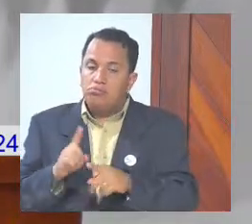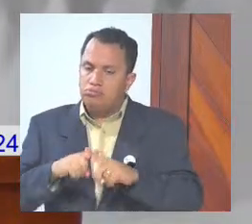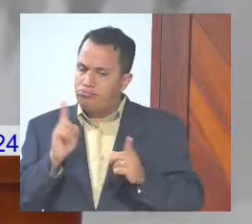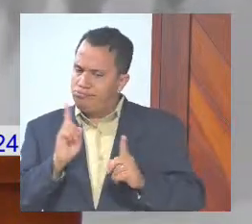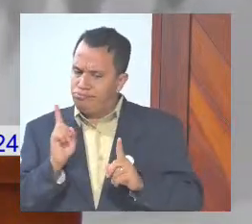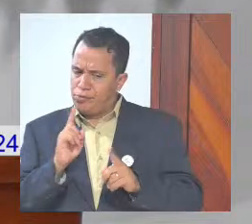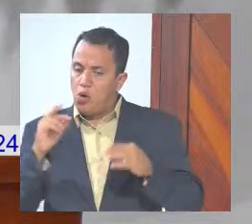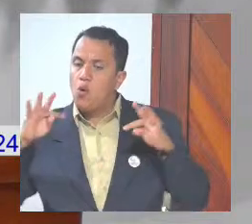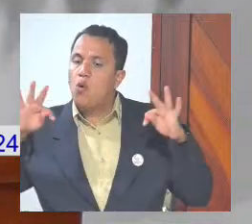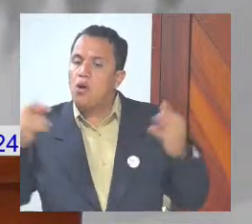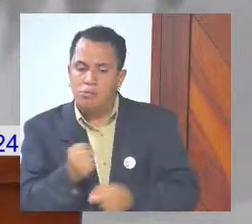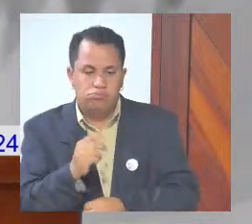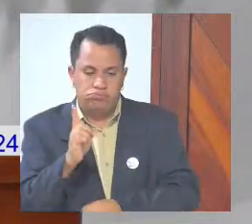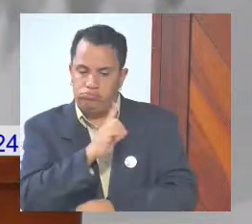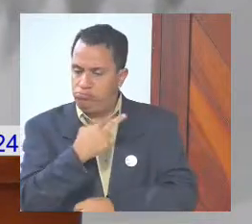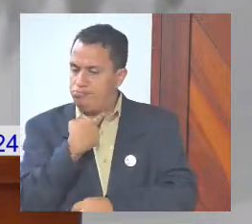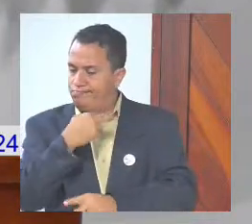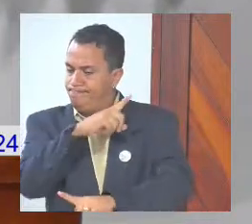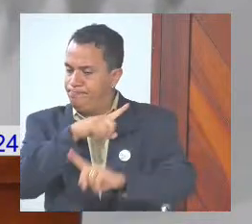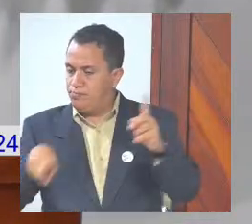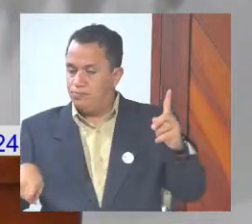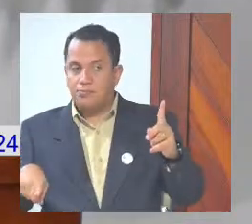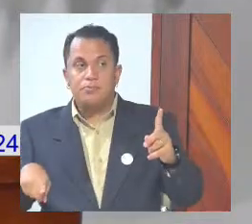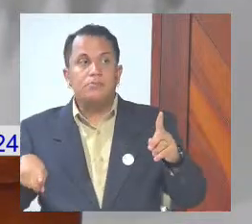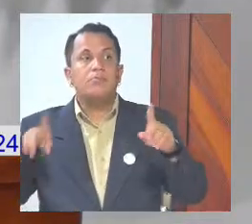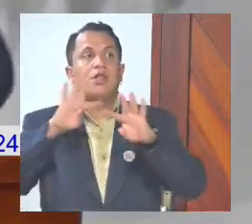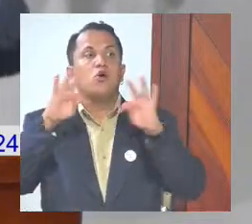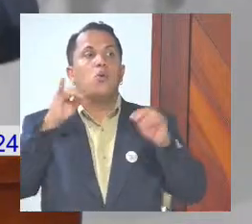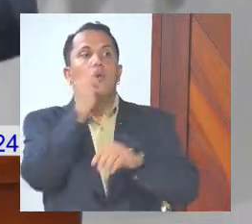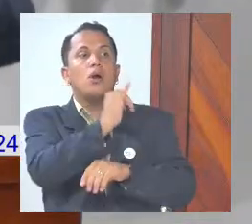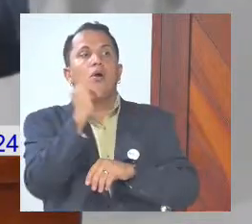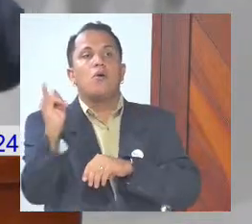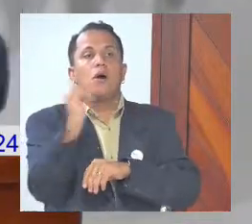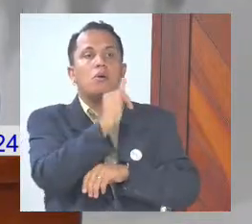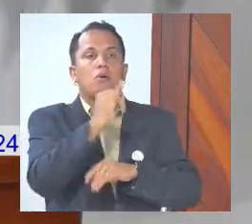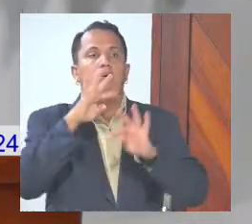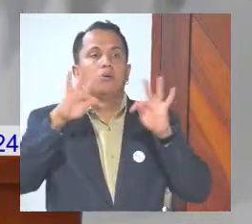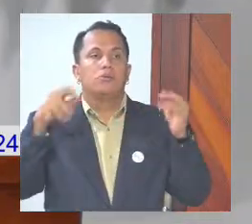generalizar todos, toda instituição,